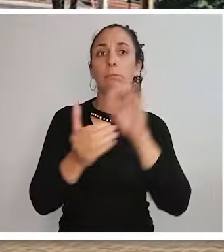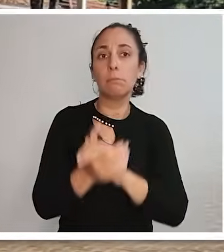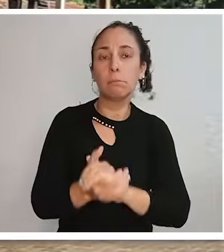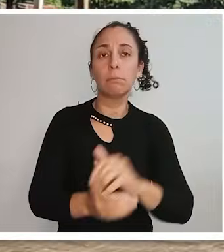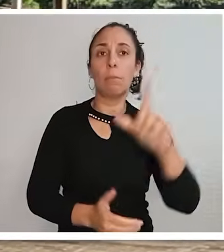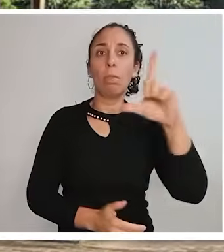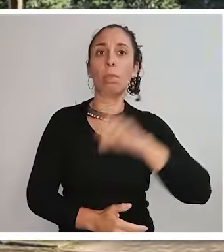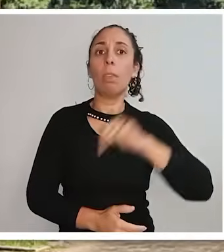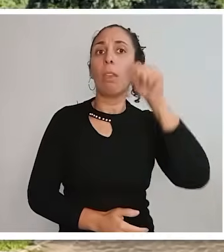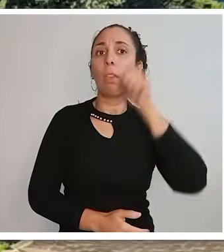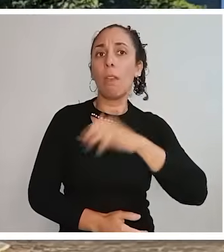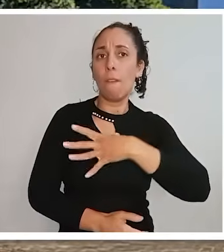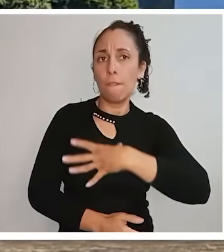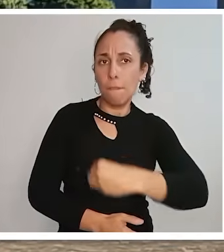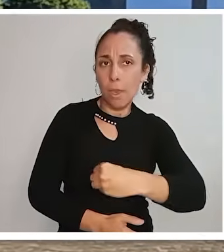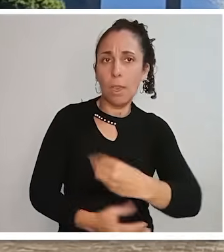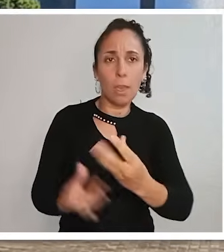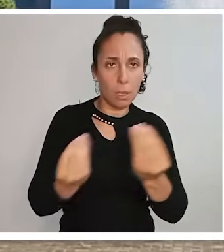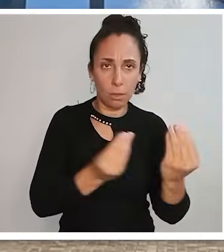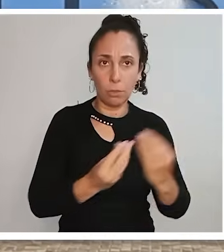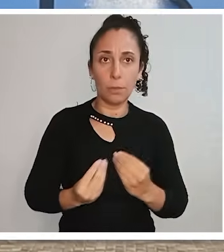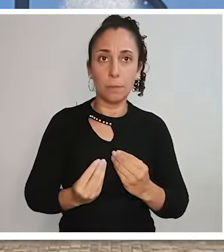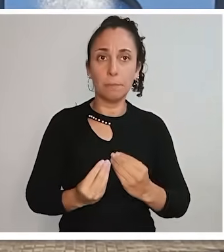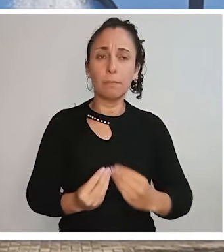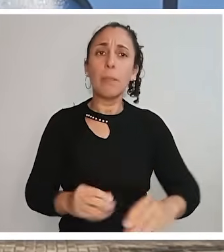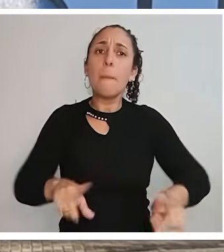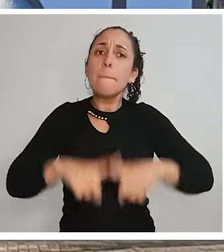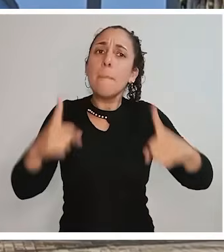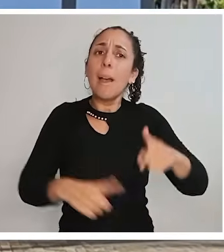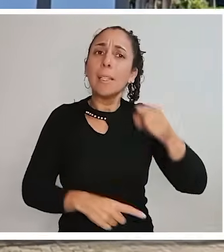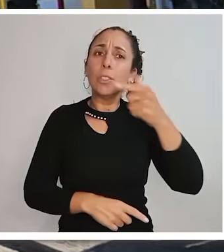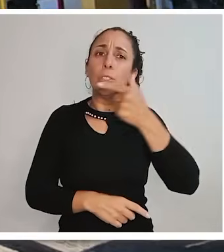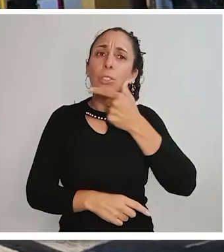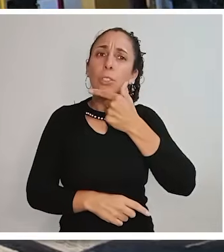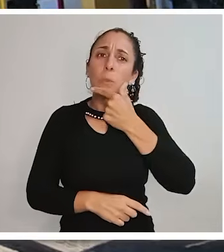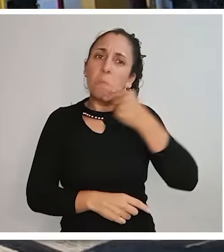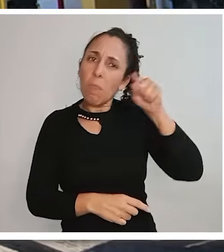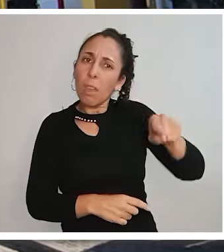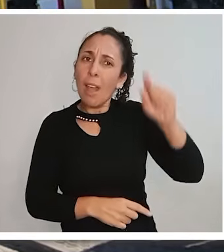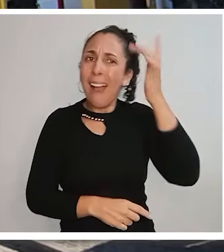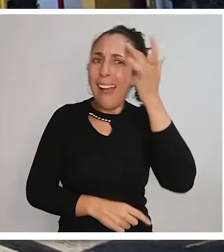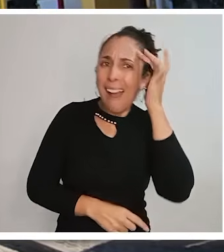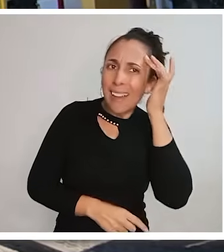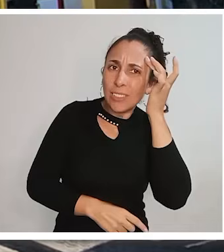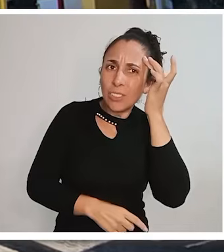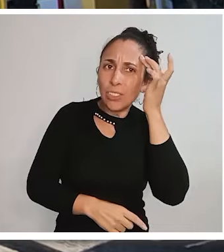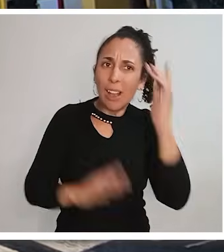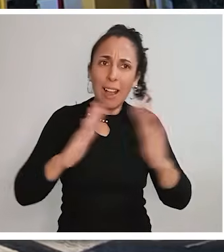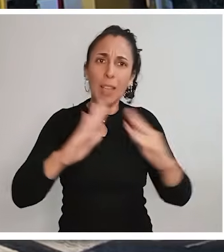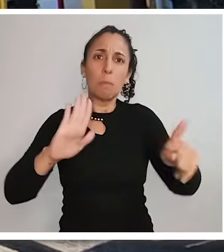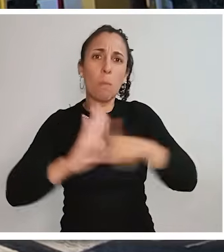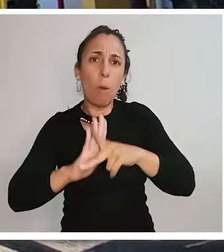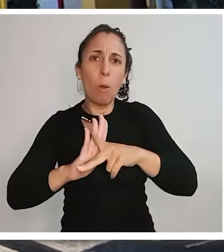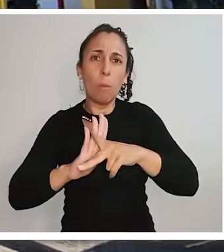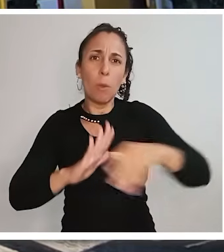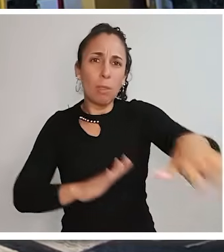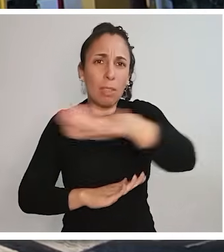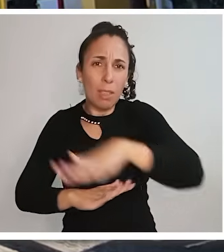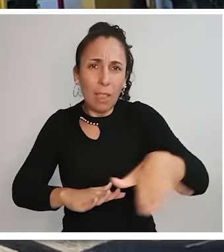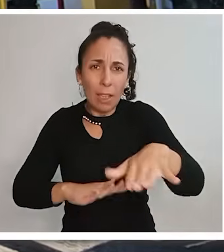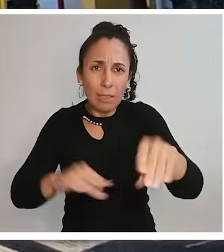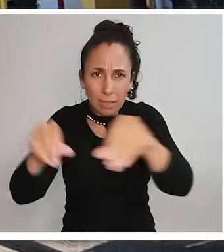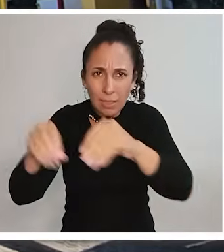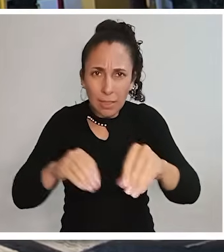família. Teve muitas filhas. Ao que tudo indica, as propriedades rurais que ele tinha lá, ele achava que não eram suficientes assim